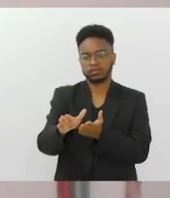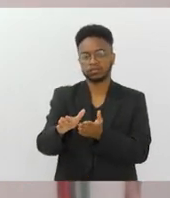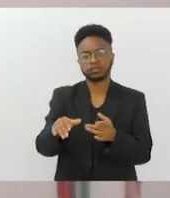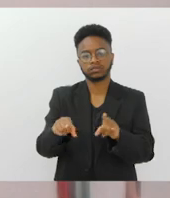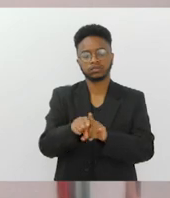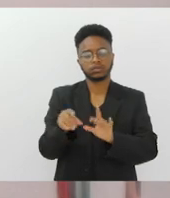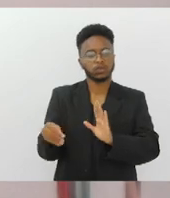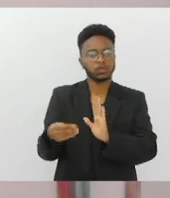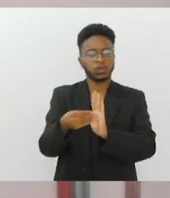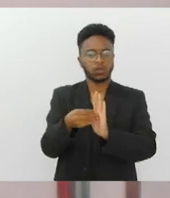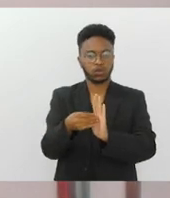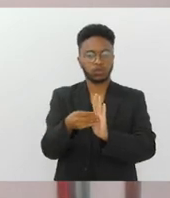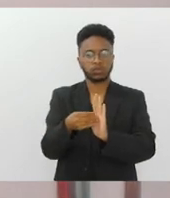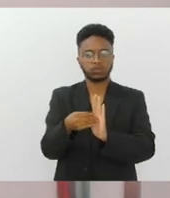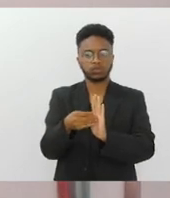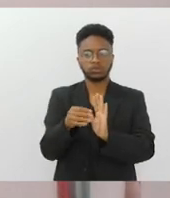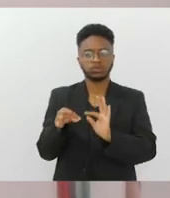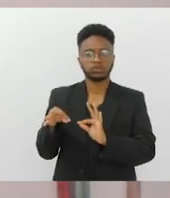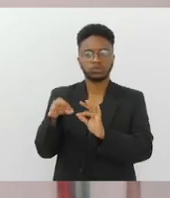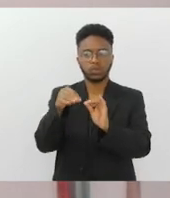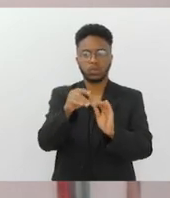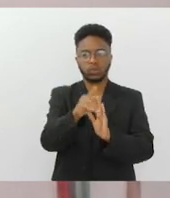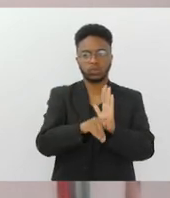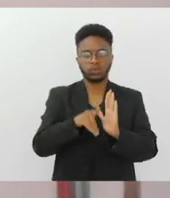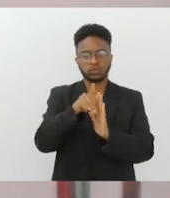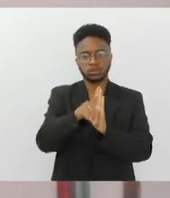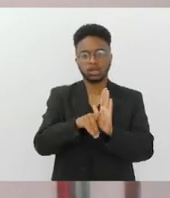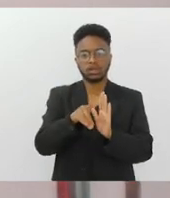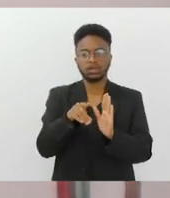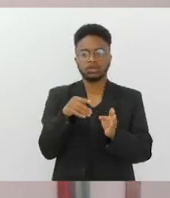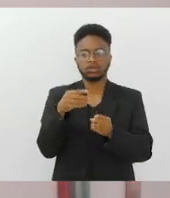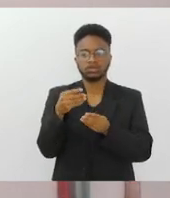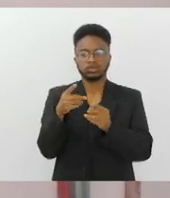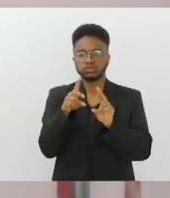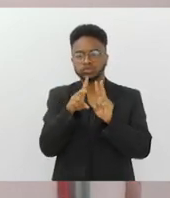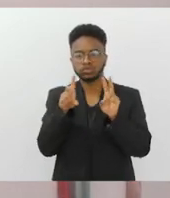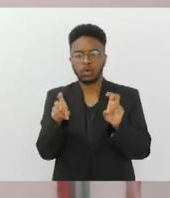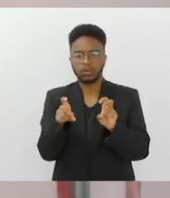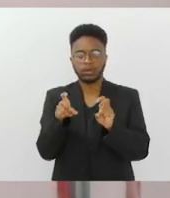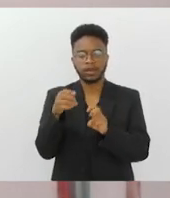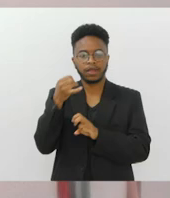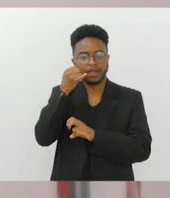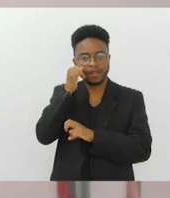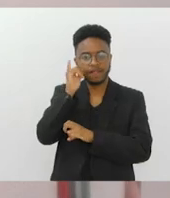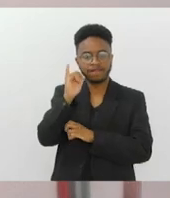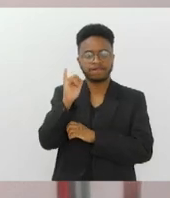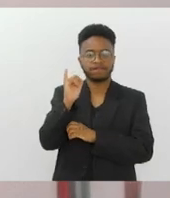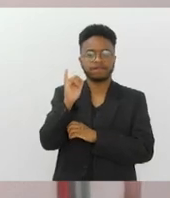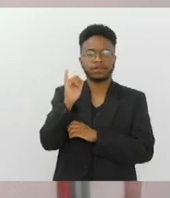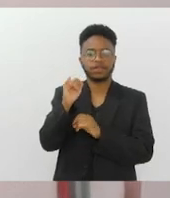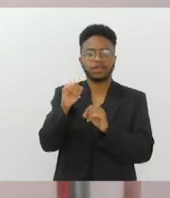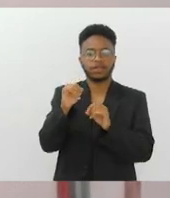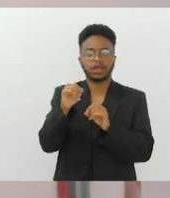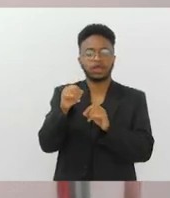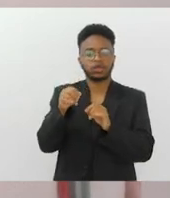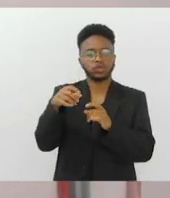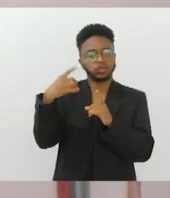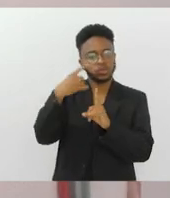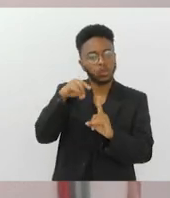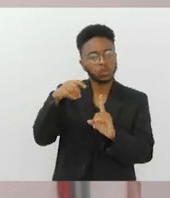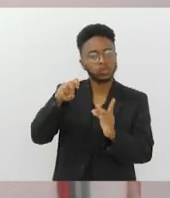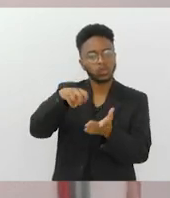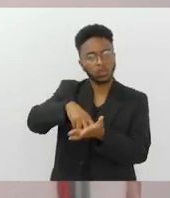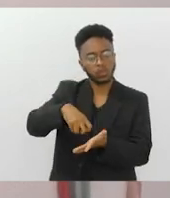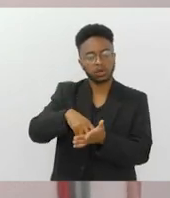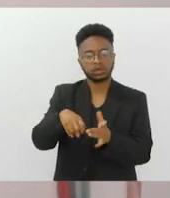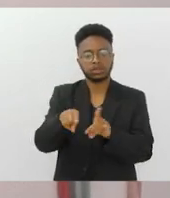prevendo todas essas diretrizes de acesso, de prevenção e combate à tortura e de acesso a direitos dessas